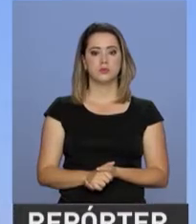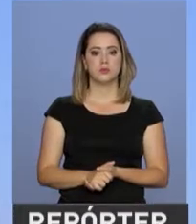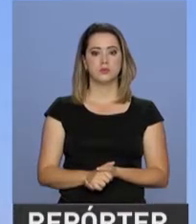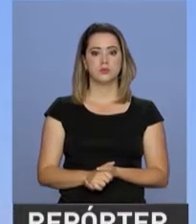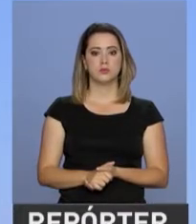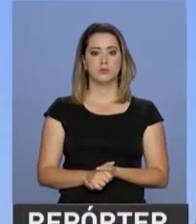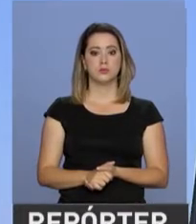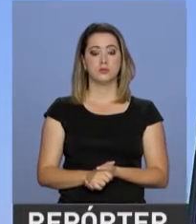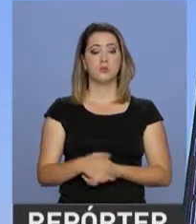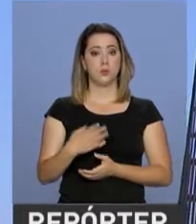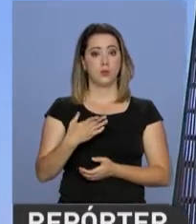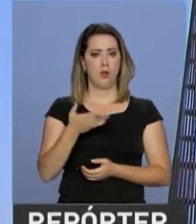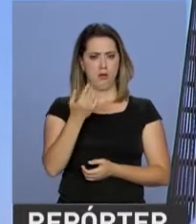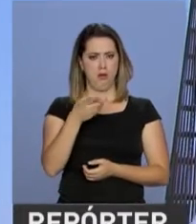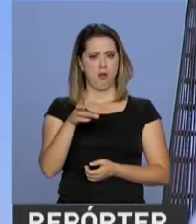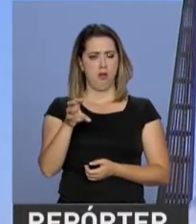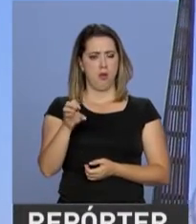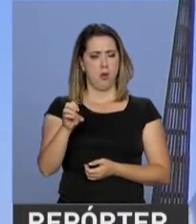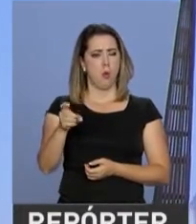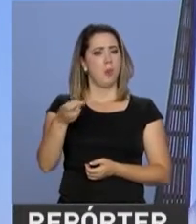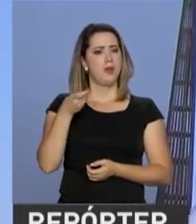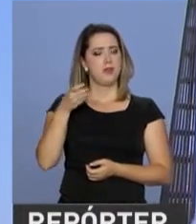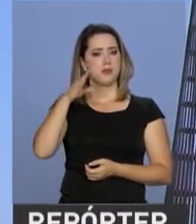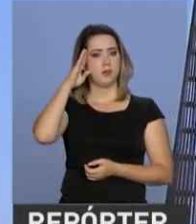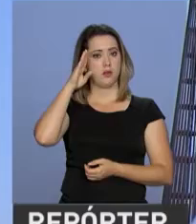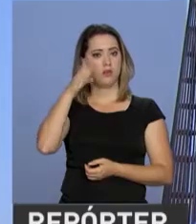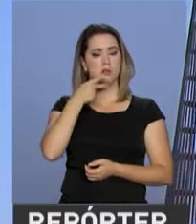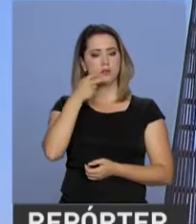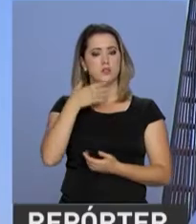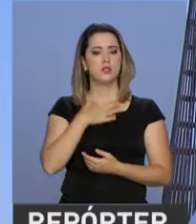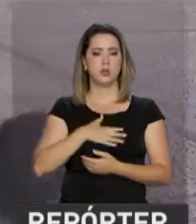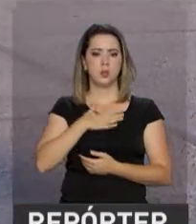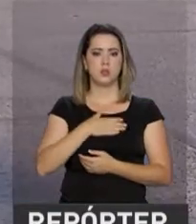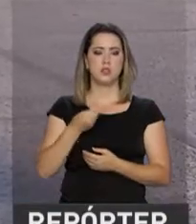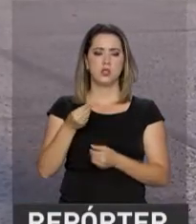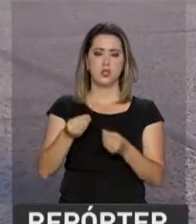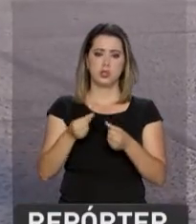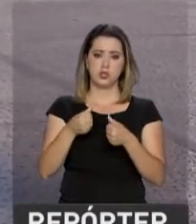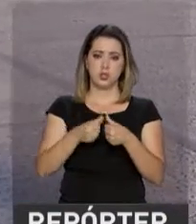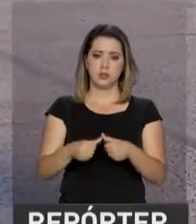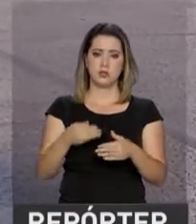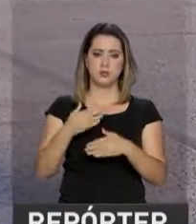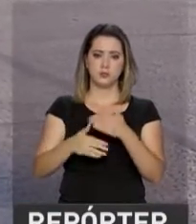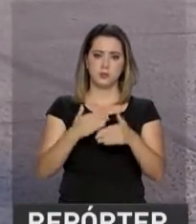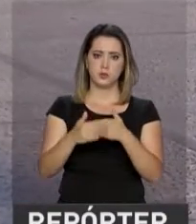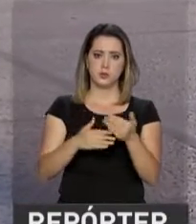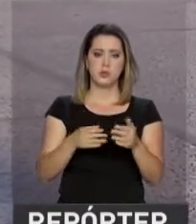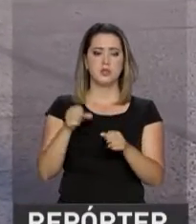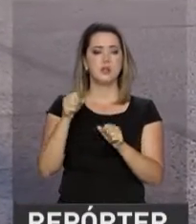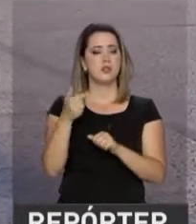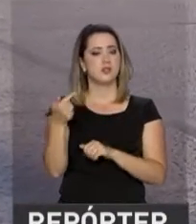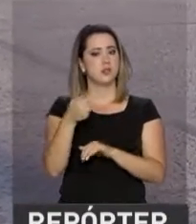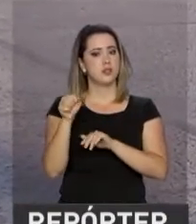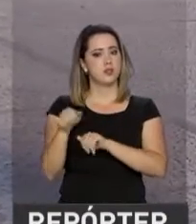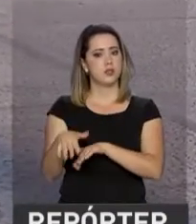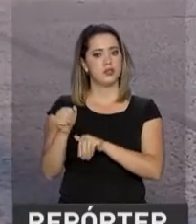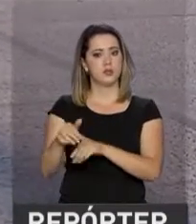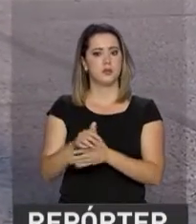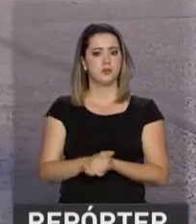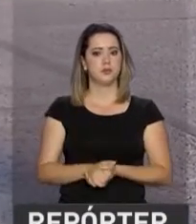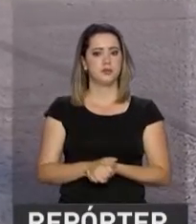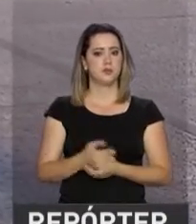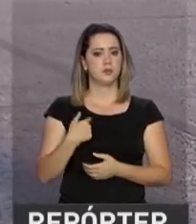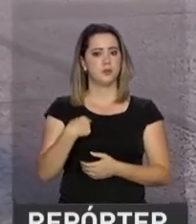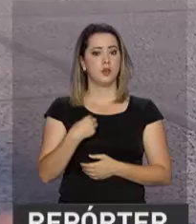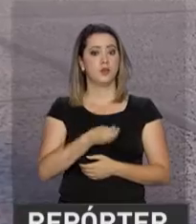O ex-militar comentou ainda que gostaria de estender a sua permanência na cidade para acompanhar o desfile de 7 de setembro. Eu servi